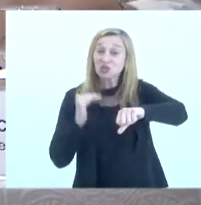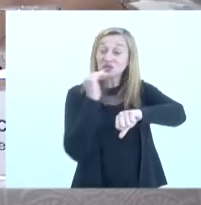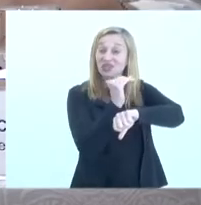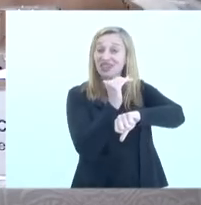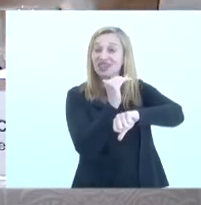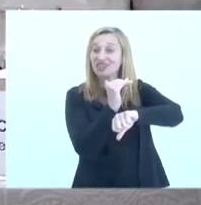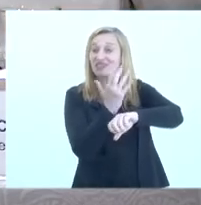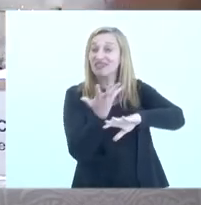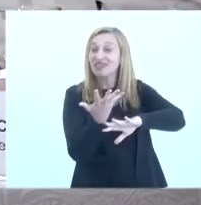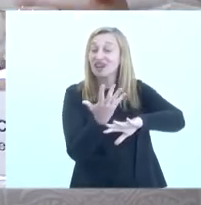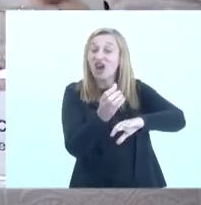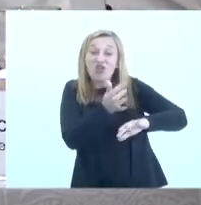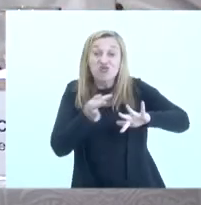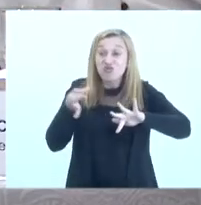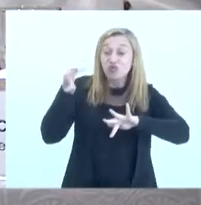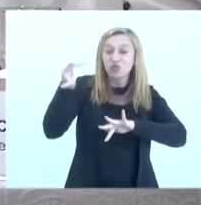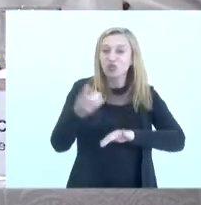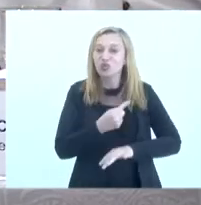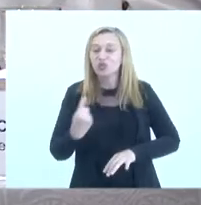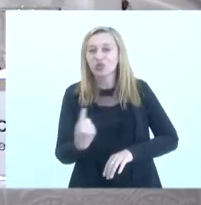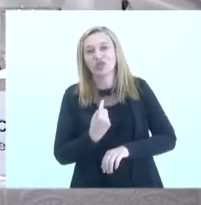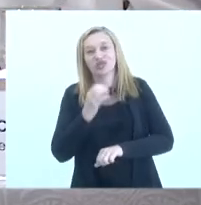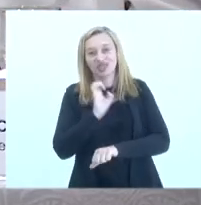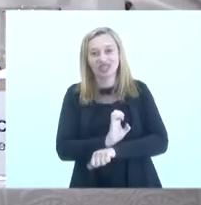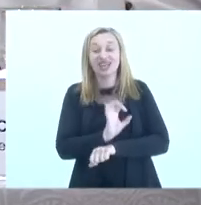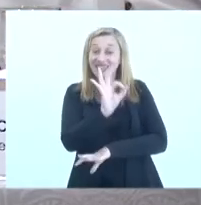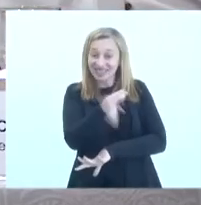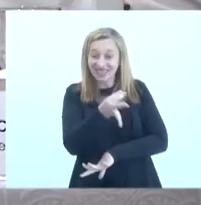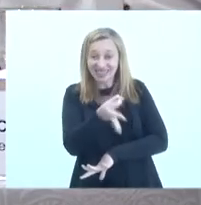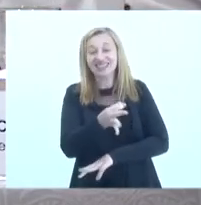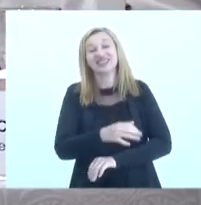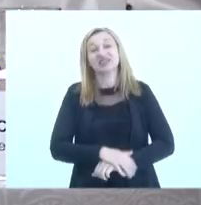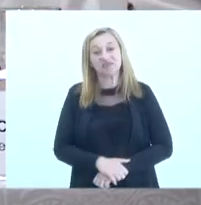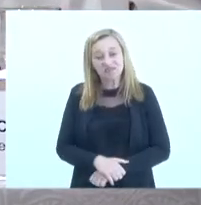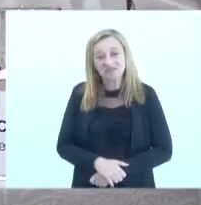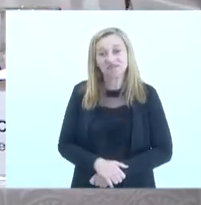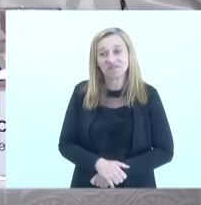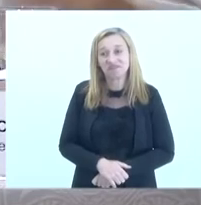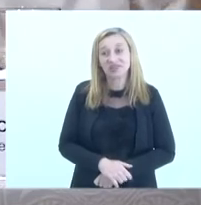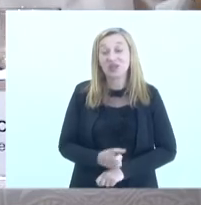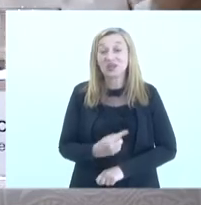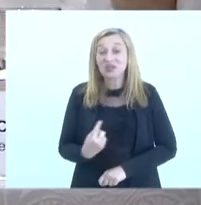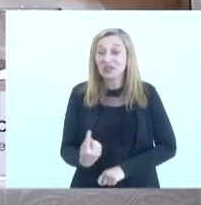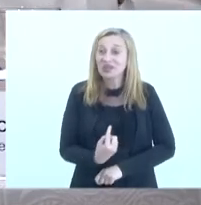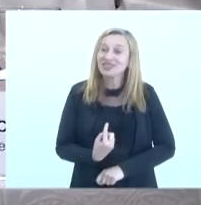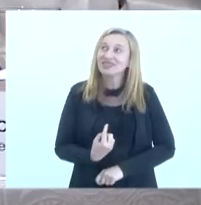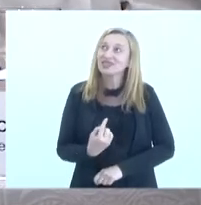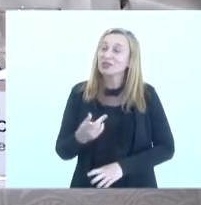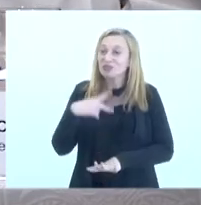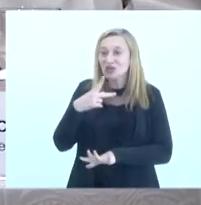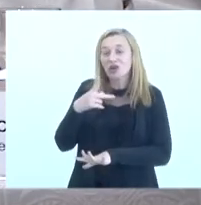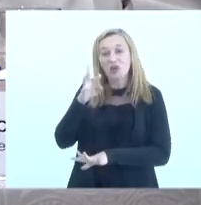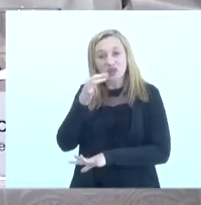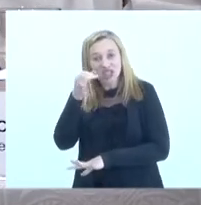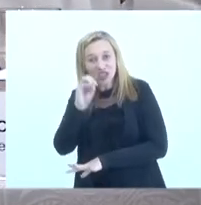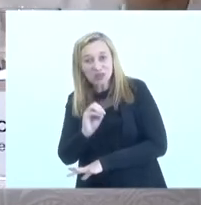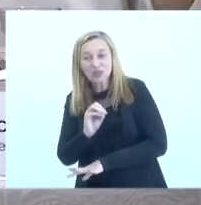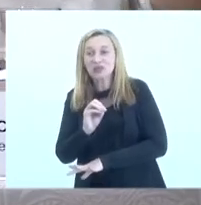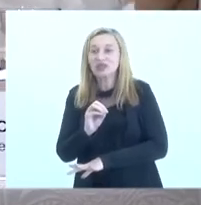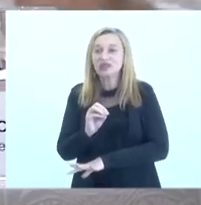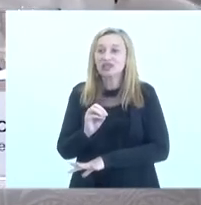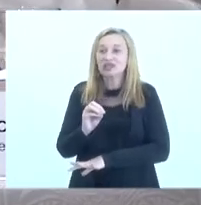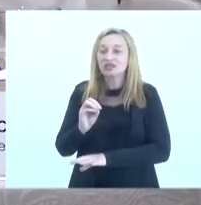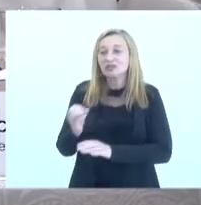ser o futuro do nosso estado, com toda certeza. Vamos, como disse o Rodrigo,